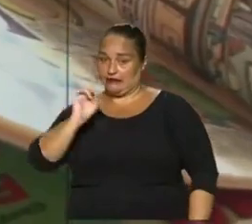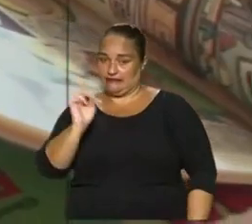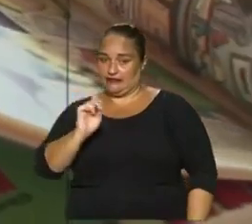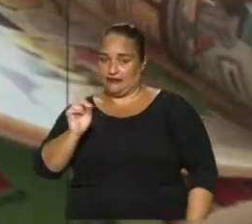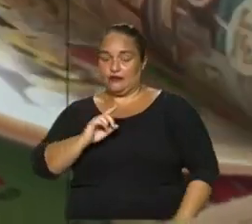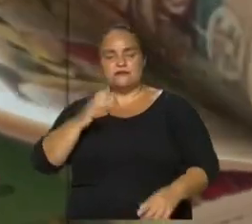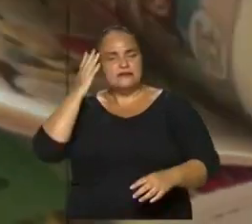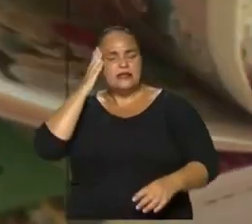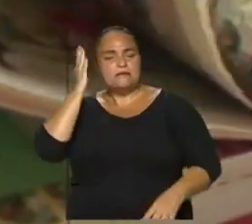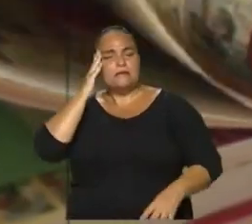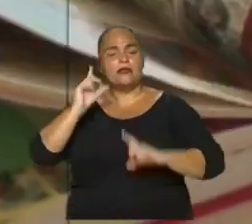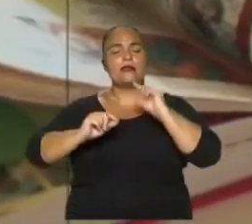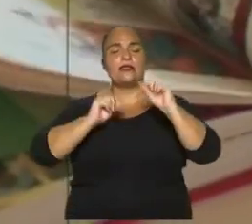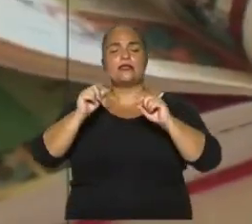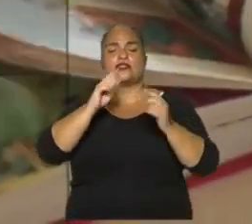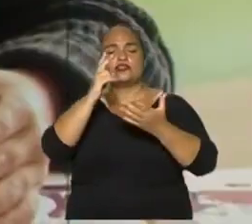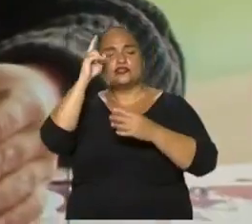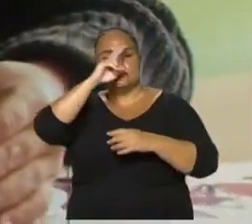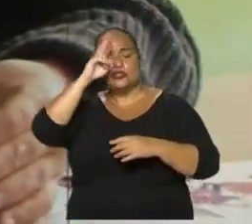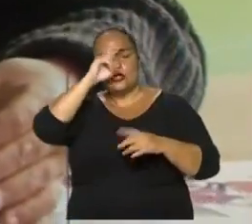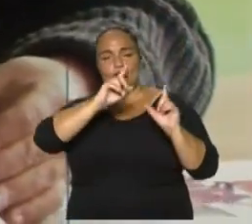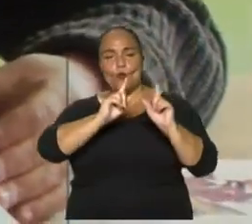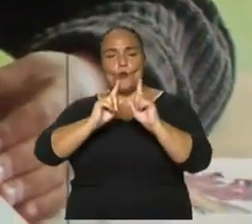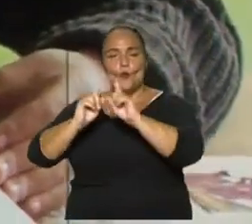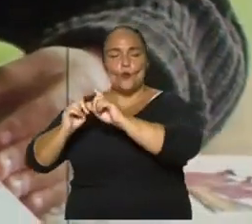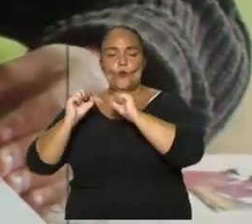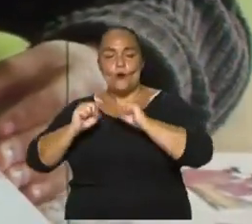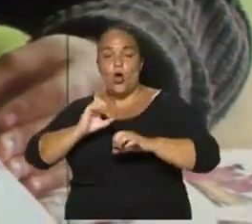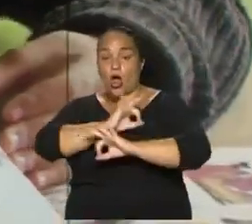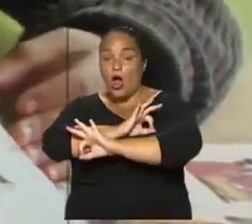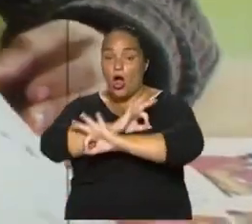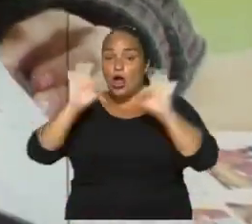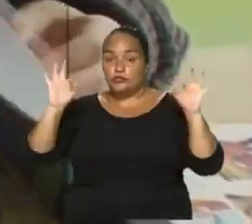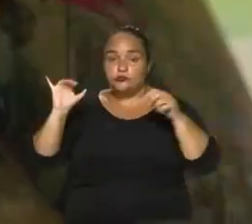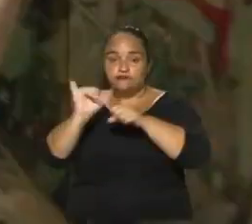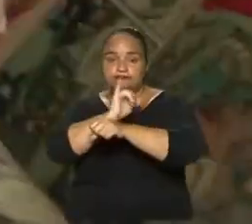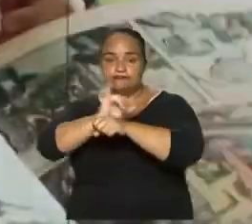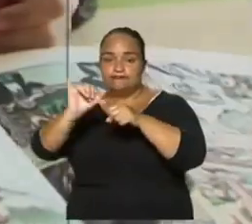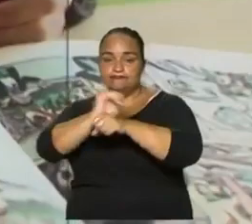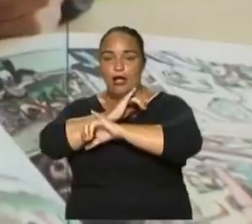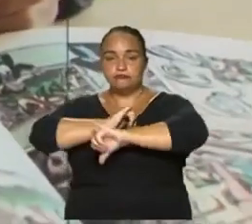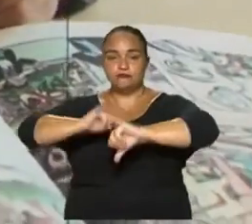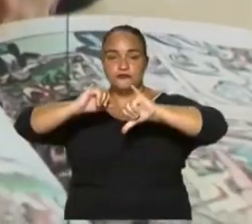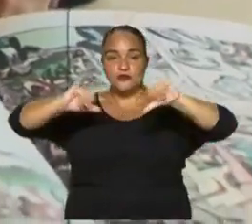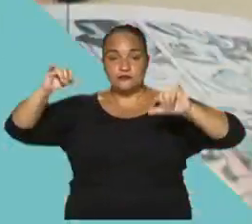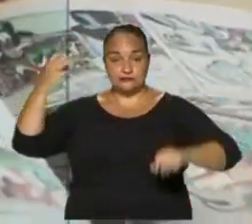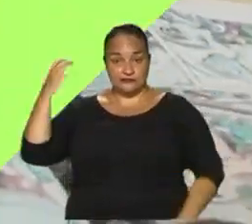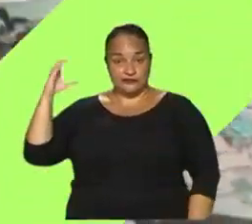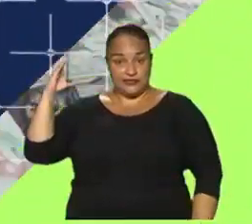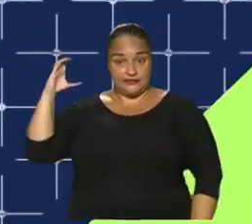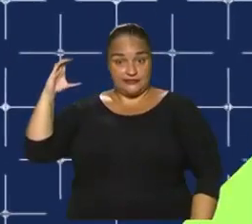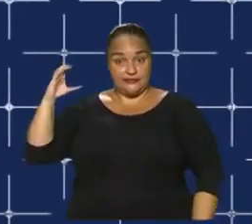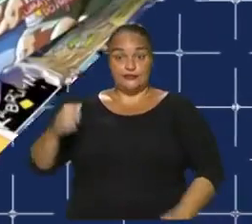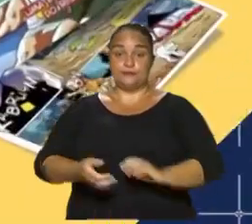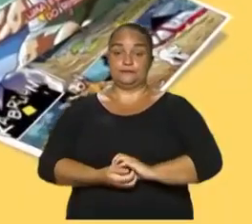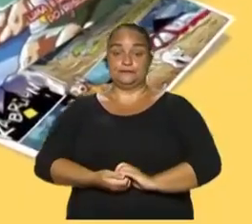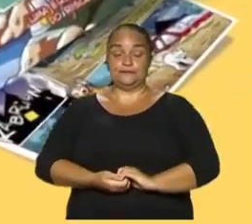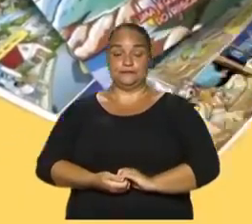você sabia que as histórias em quadrinhos podem ser uma ótima ferramenta para a divulgação científica?